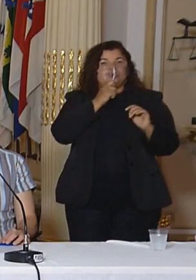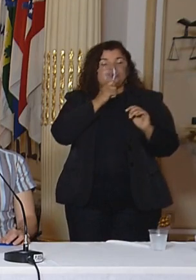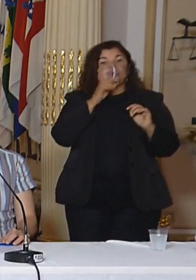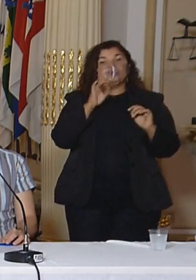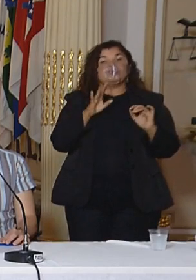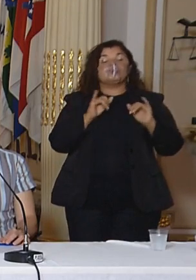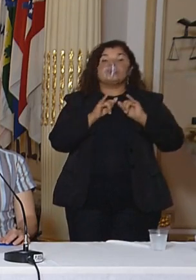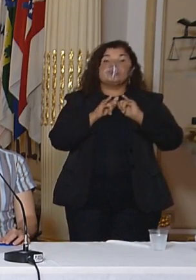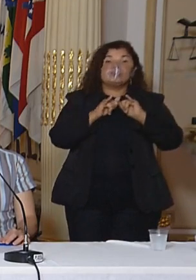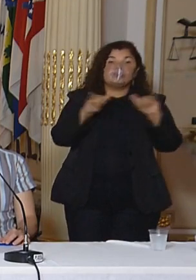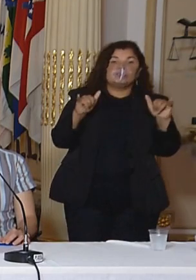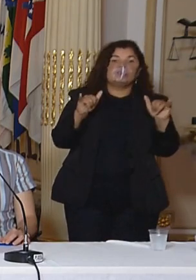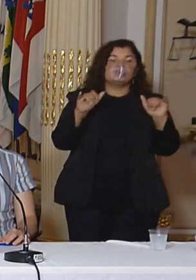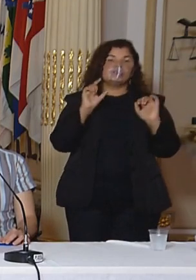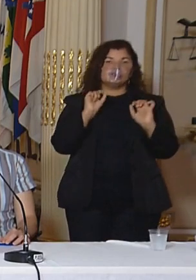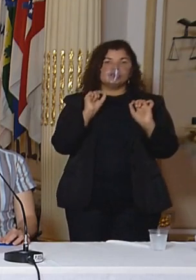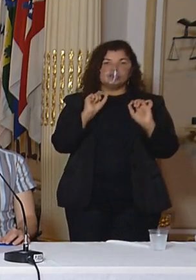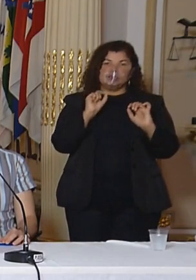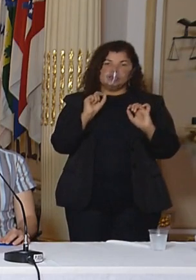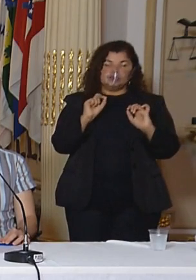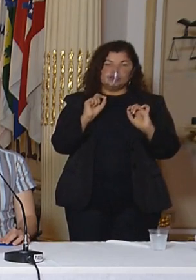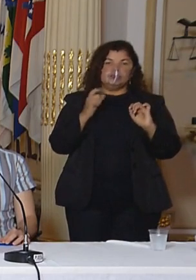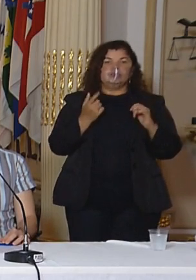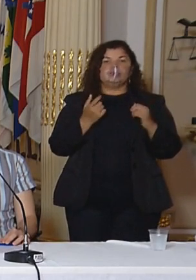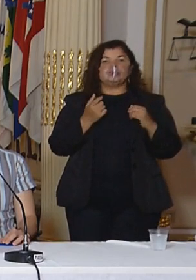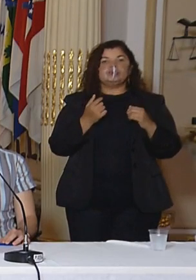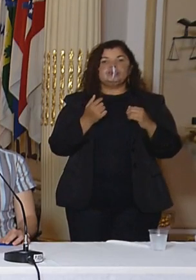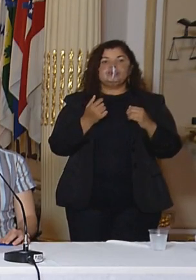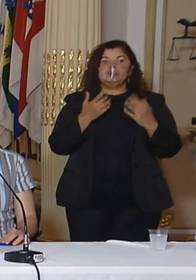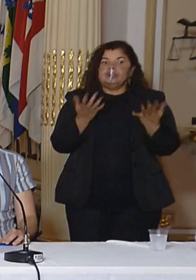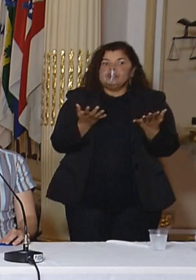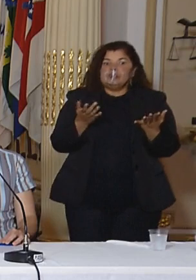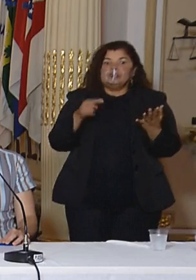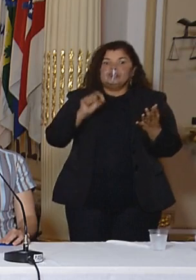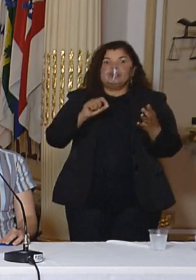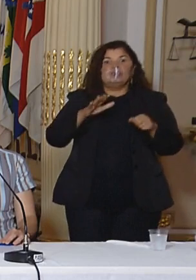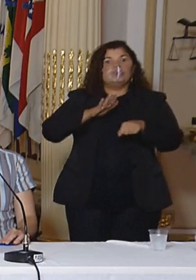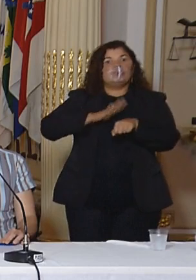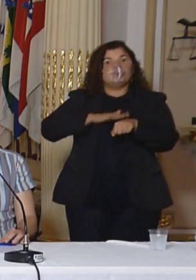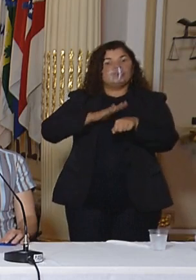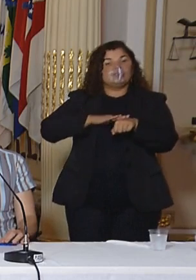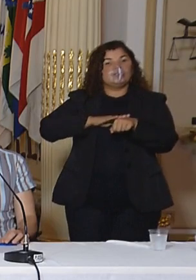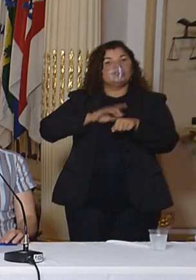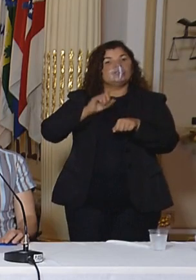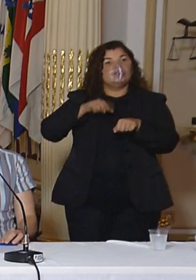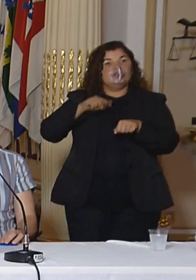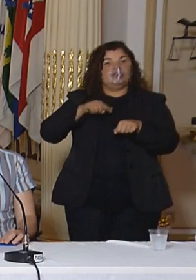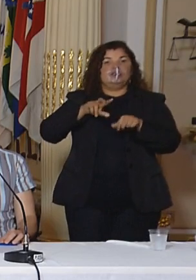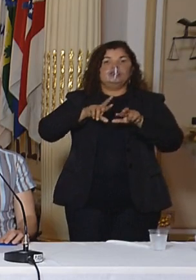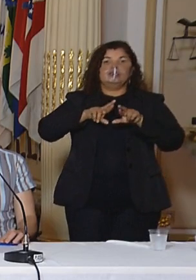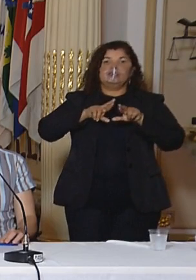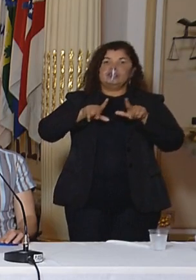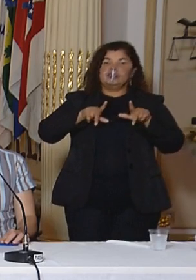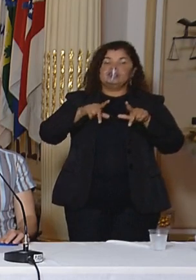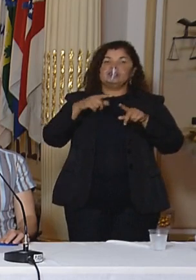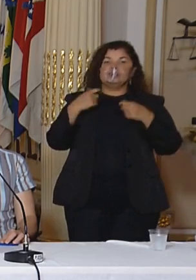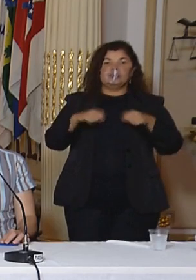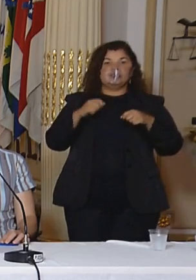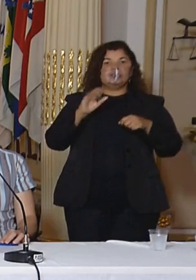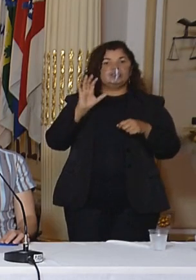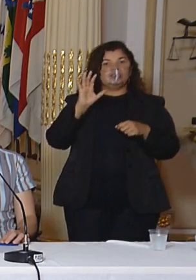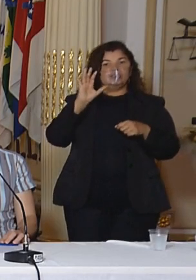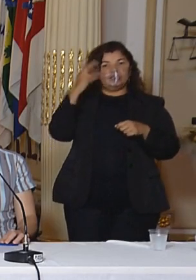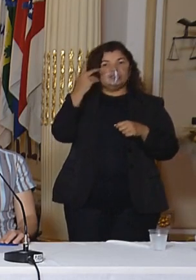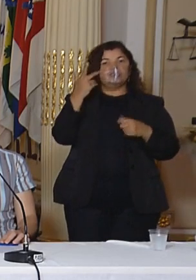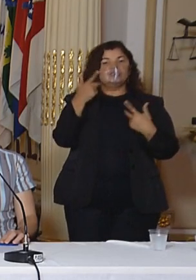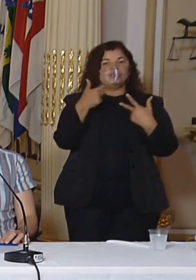dizendo que é um momento diferente, a gente tinha que tomar decisões, tomamos